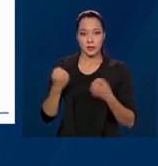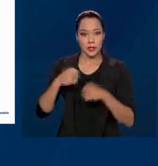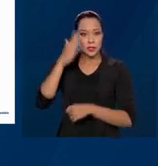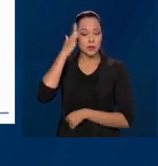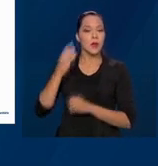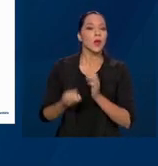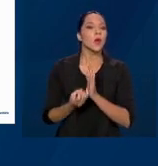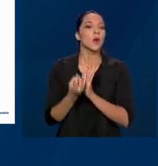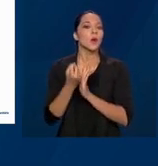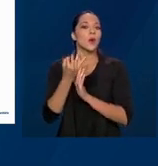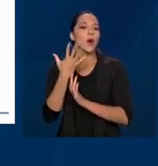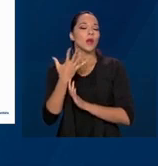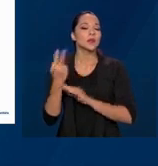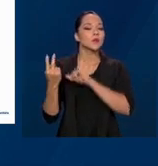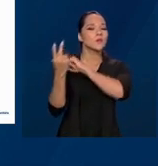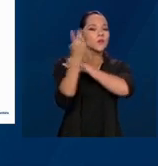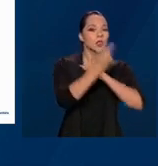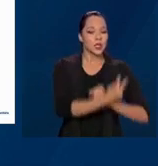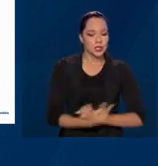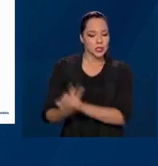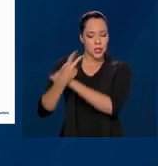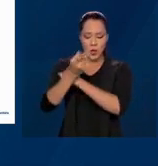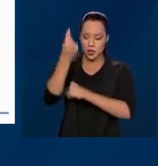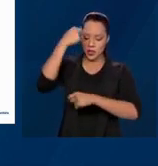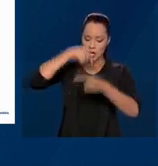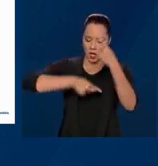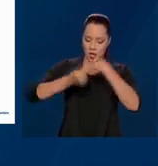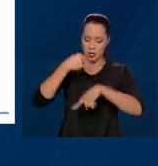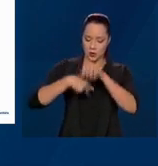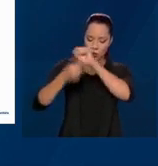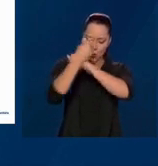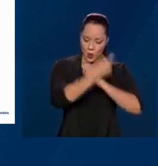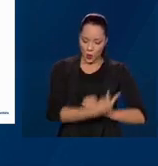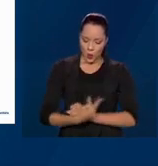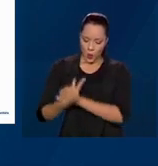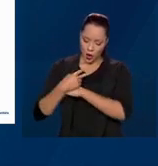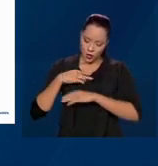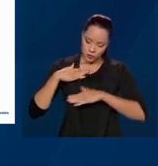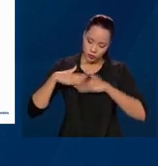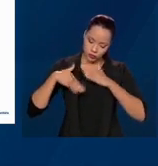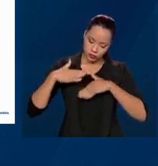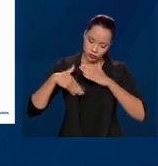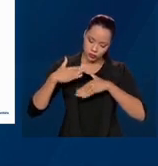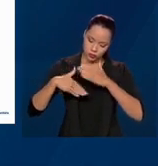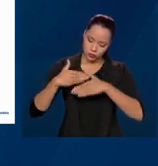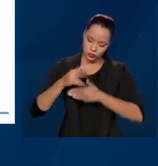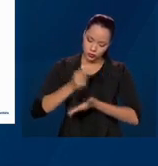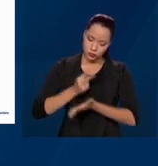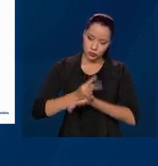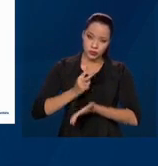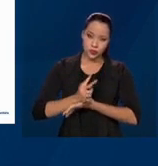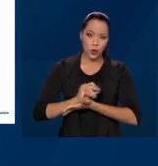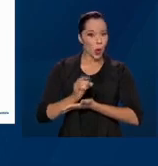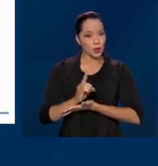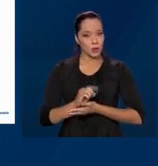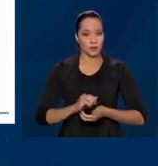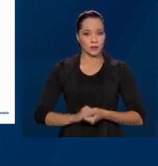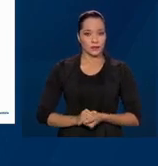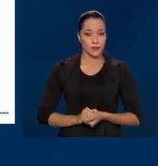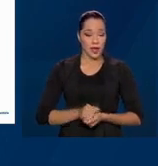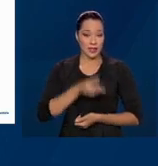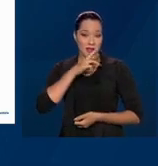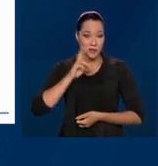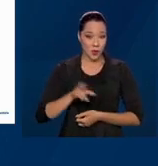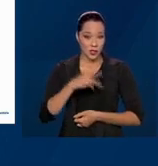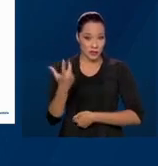quantos anticorpos são, se esses anticorpos se mantêm ao longo do tempo. Então, essa resposta imune à vacinação